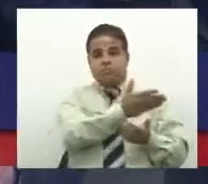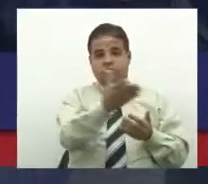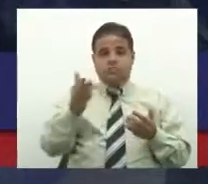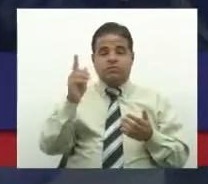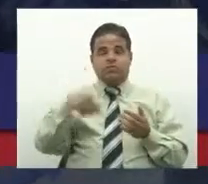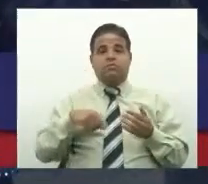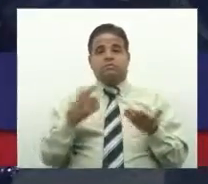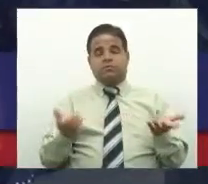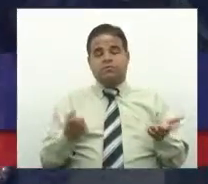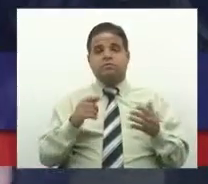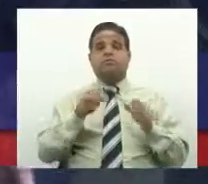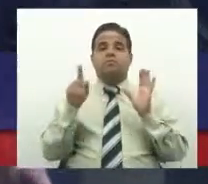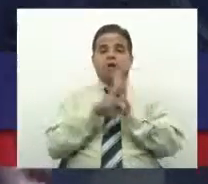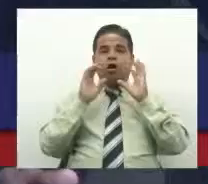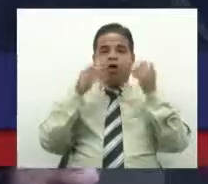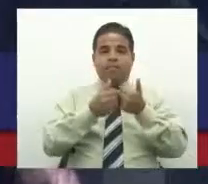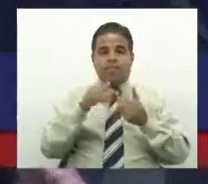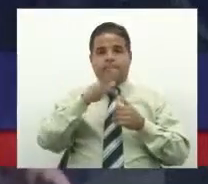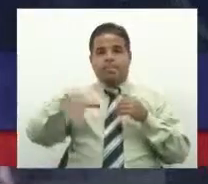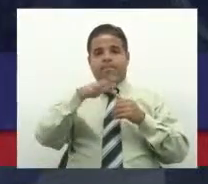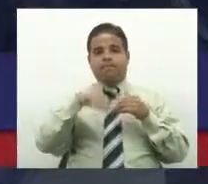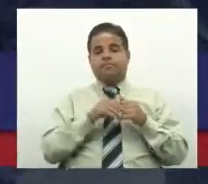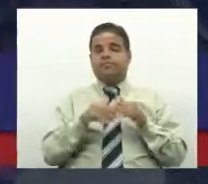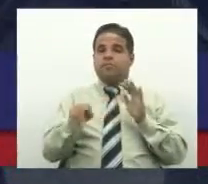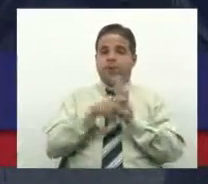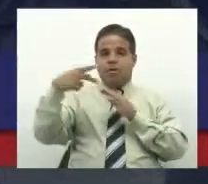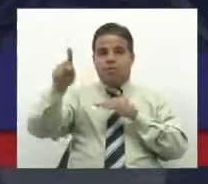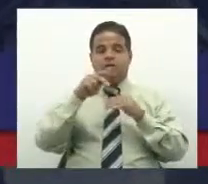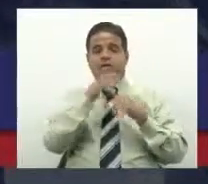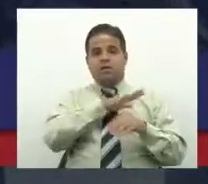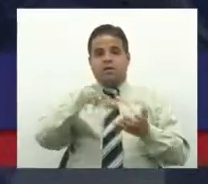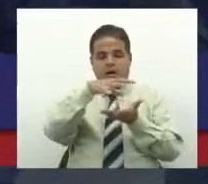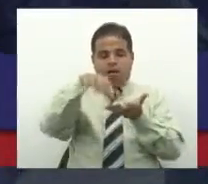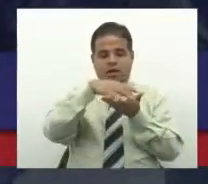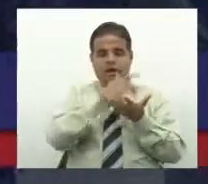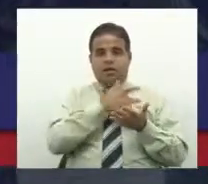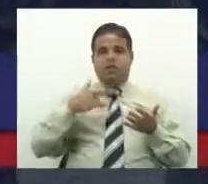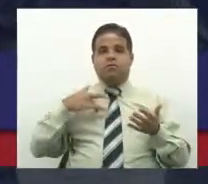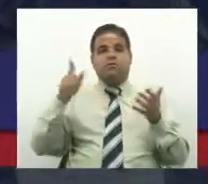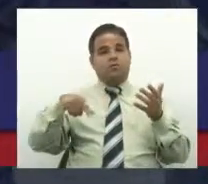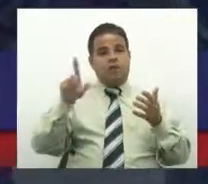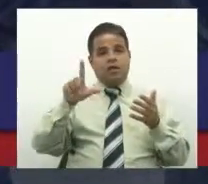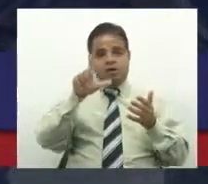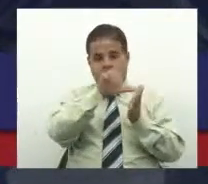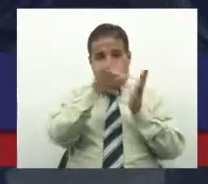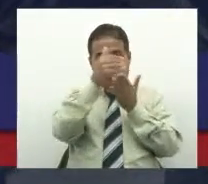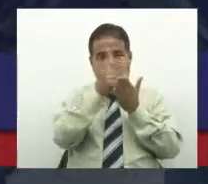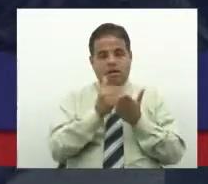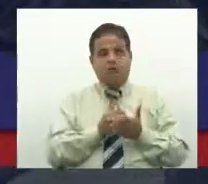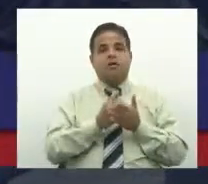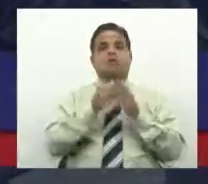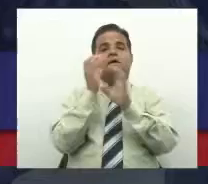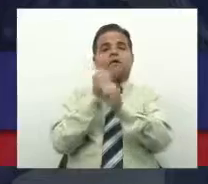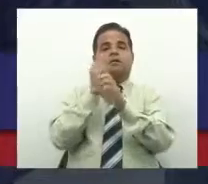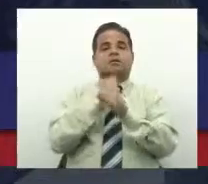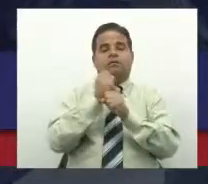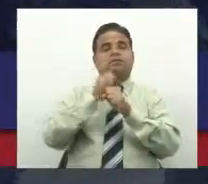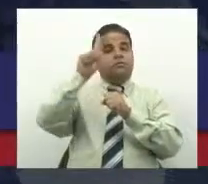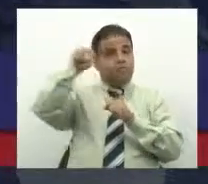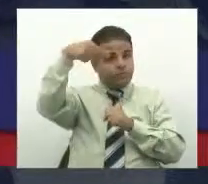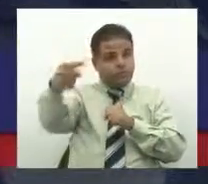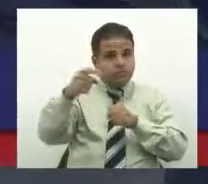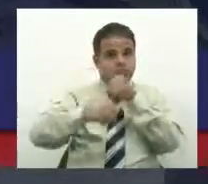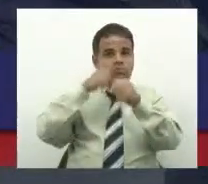Interesses da comunidade, uma parte vai para a da saúde e agora é lei, está na lei de diretrizes orçamentárias. A partir do ano que